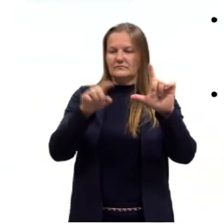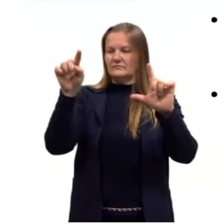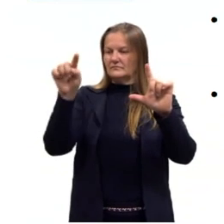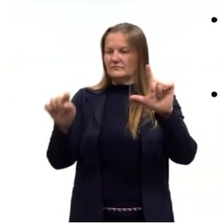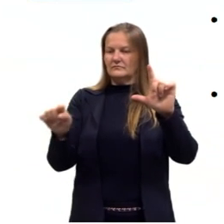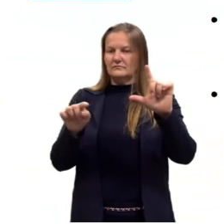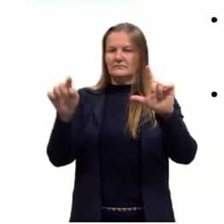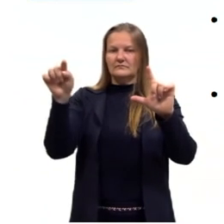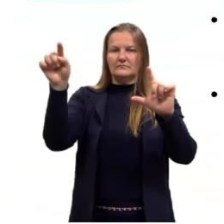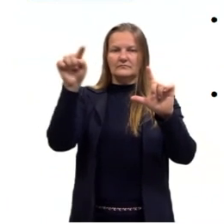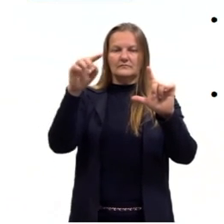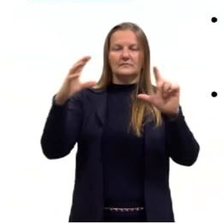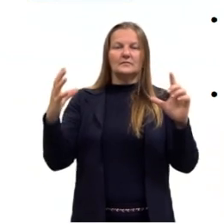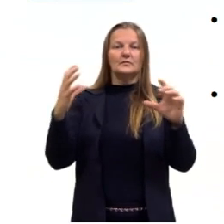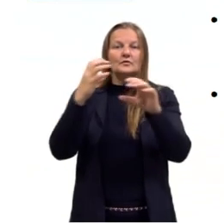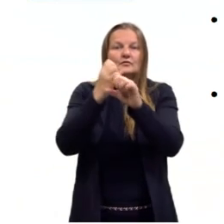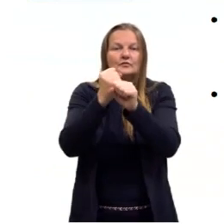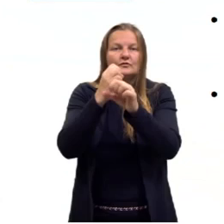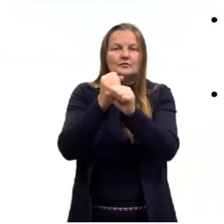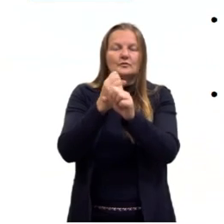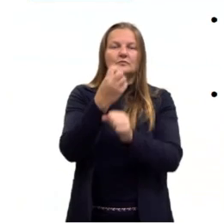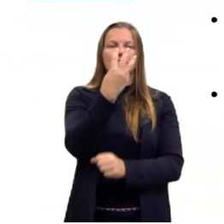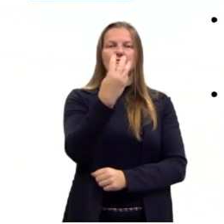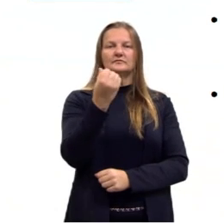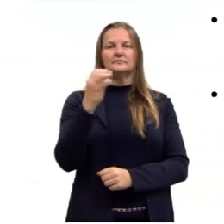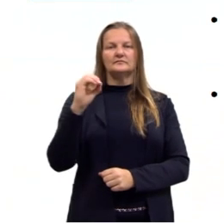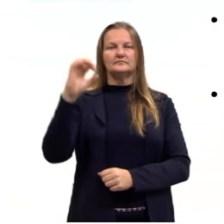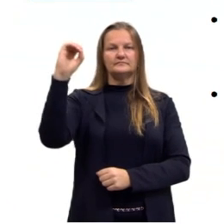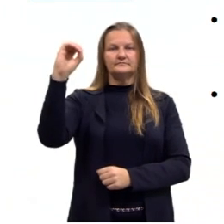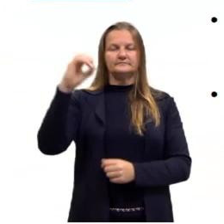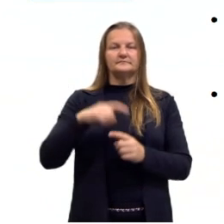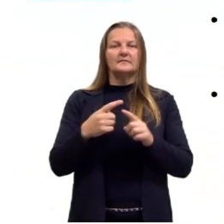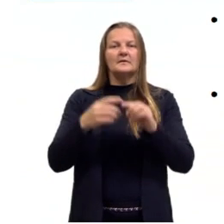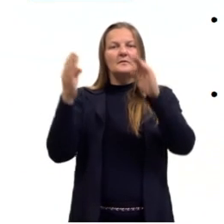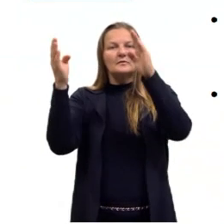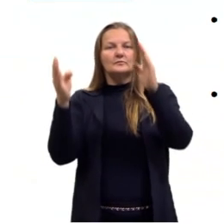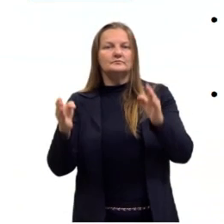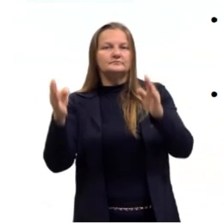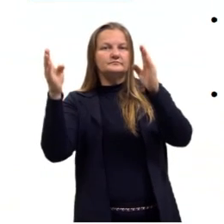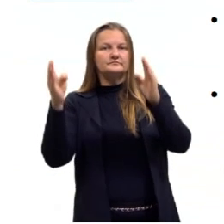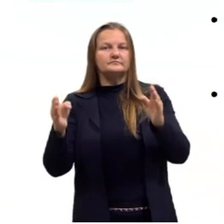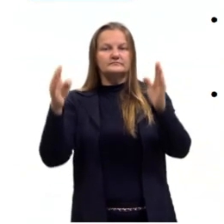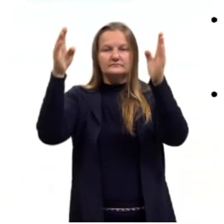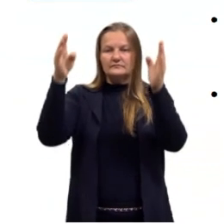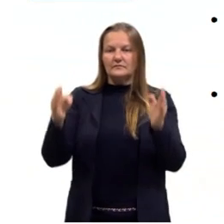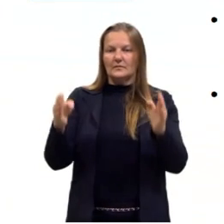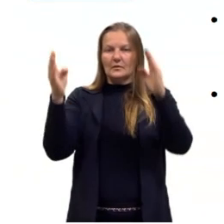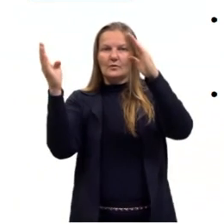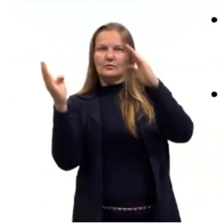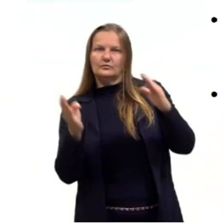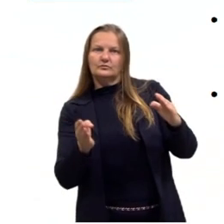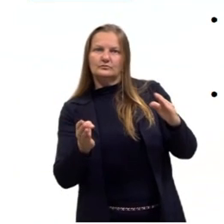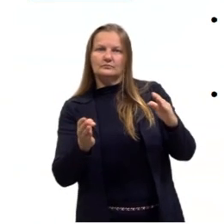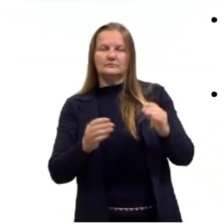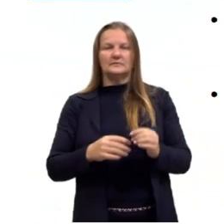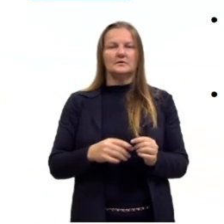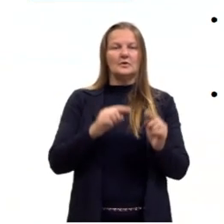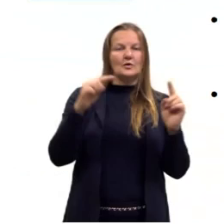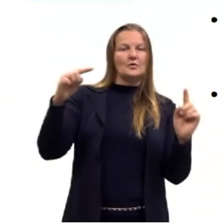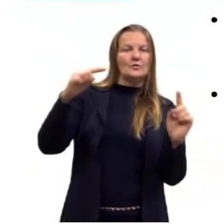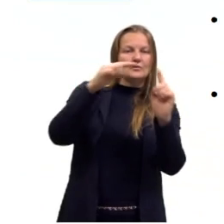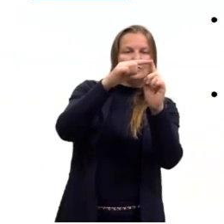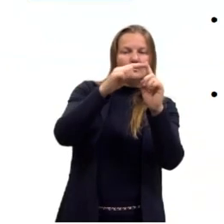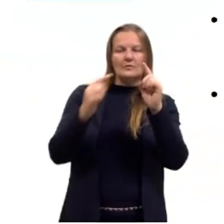internos que somam 360 graus e as diagonais são aqueles segmentos que ligam dois